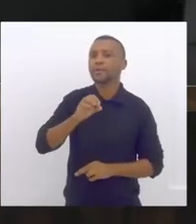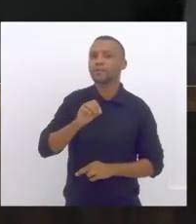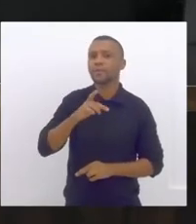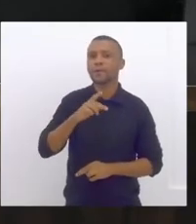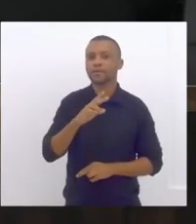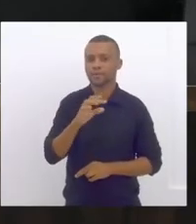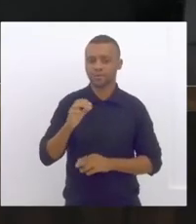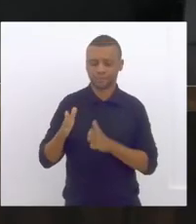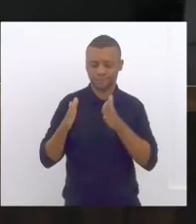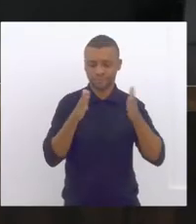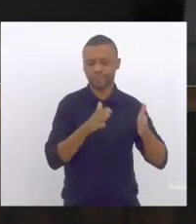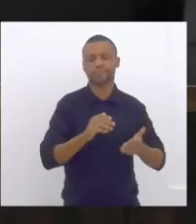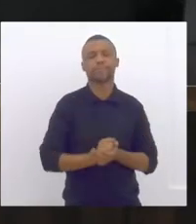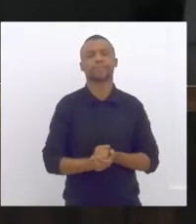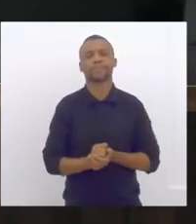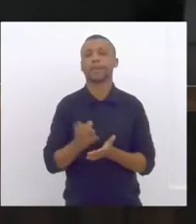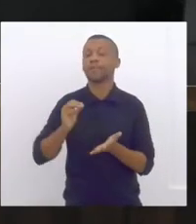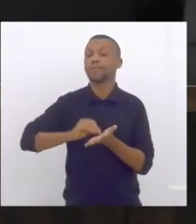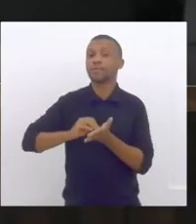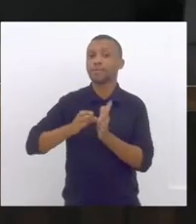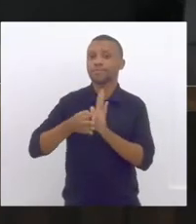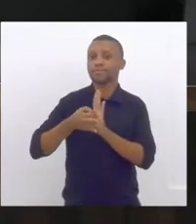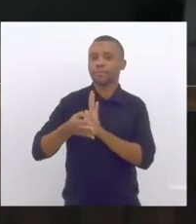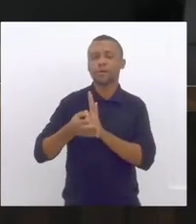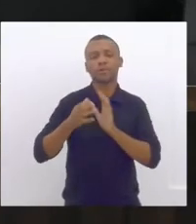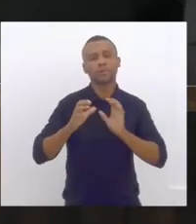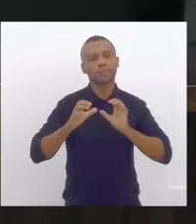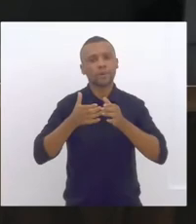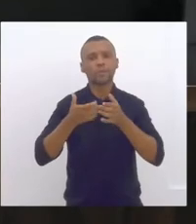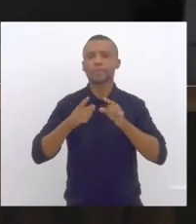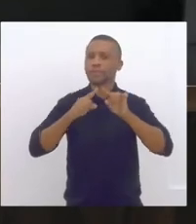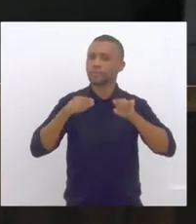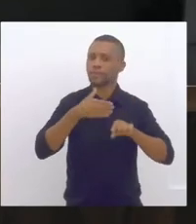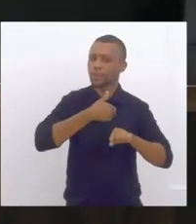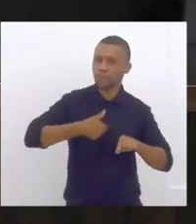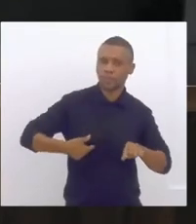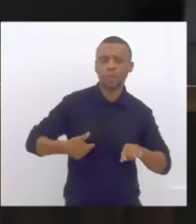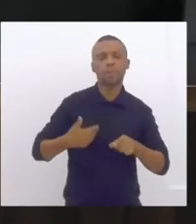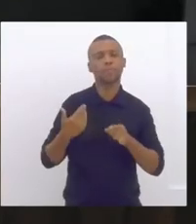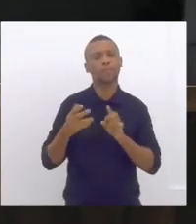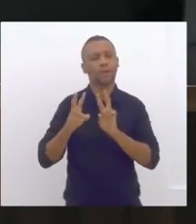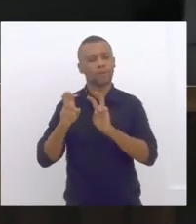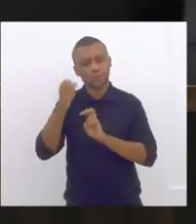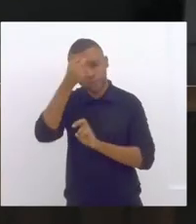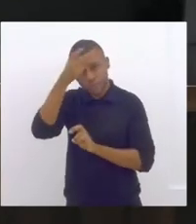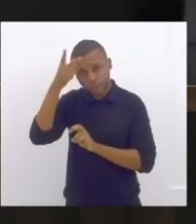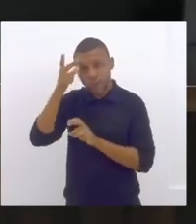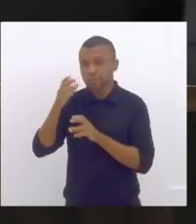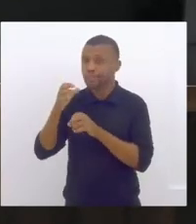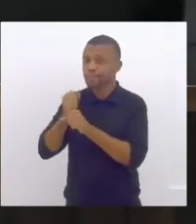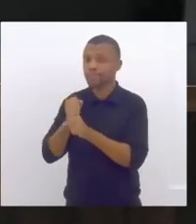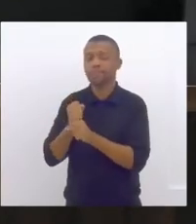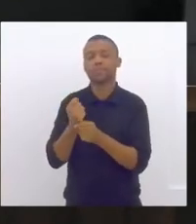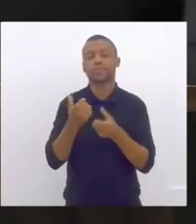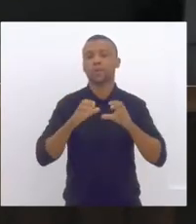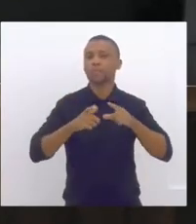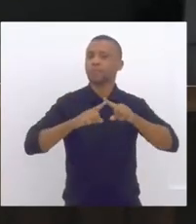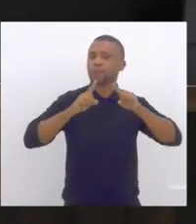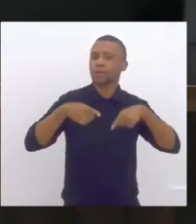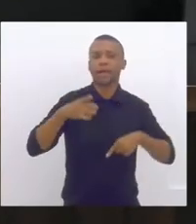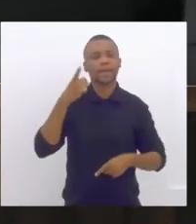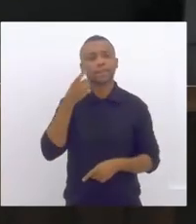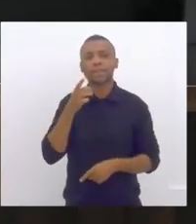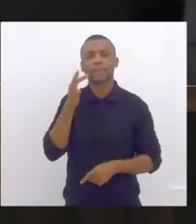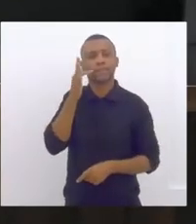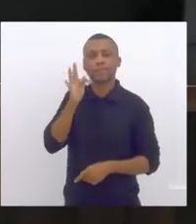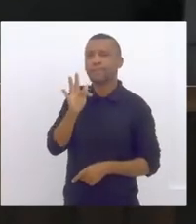Pendente de pareceres das comissões de servidores públicos, defesa civil, assuntos municipais e orçamento. Permitir parecer pela Comissão de Servidores, deputado